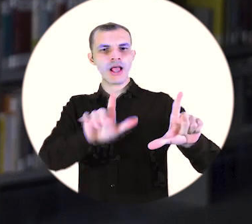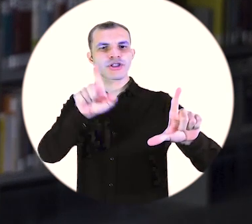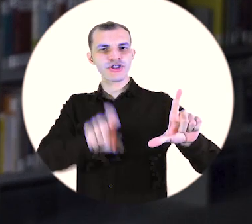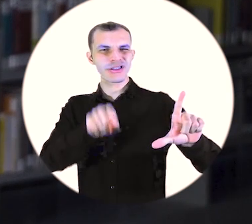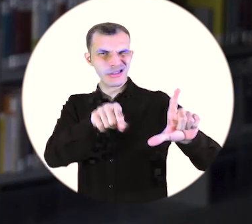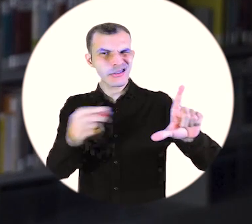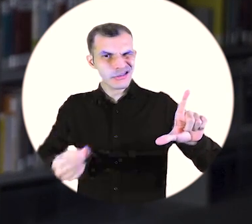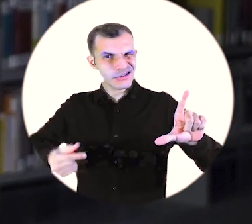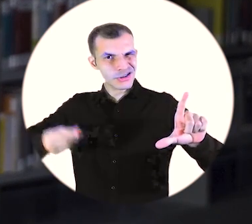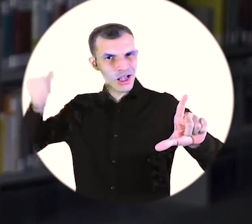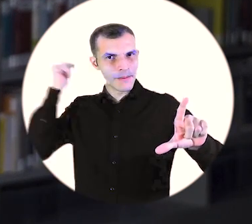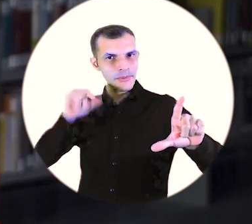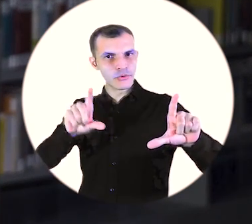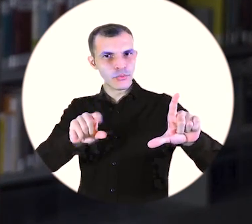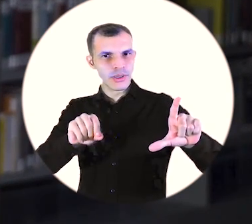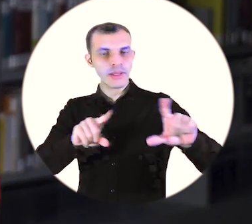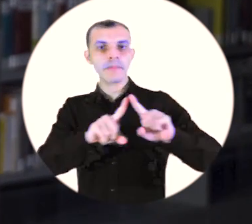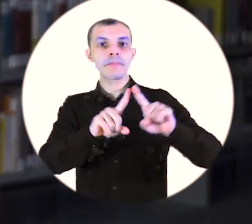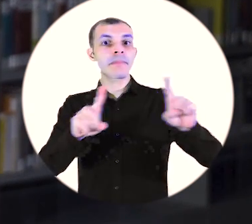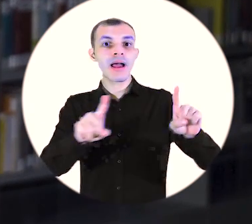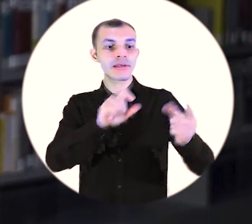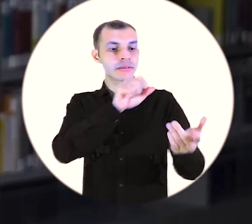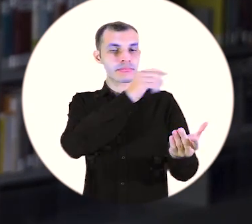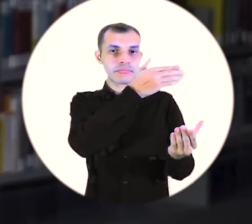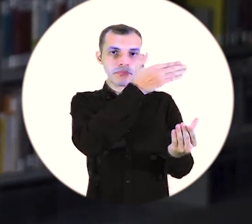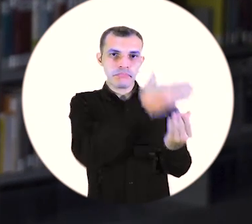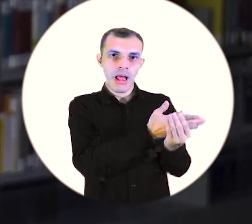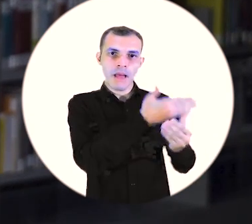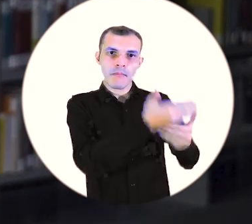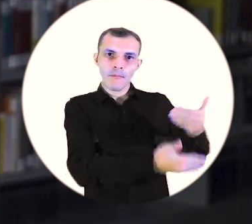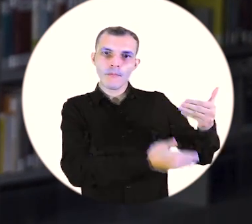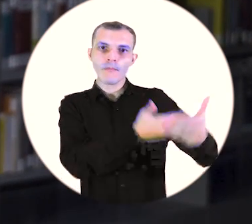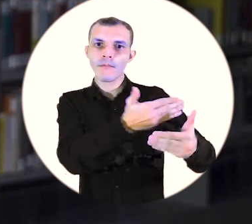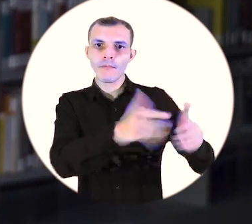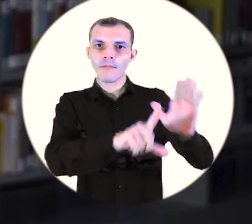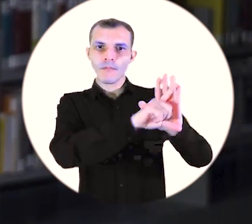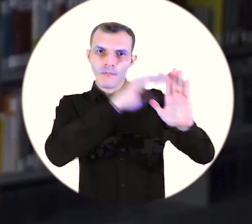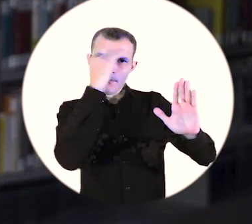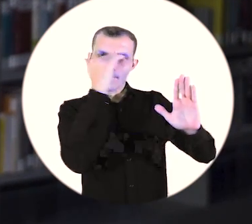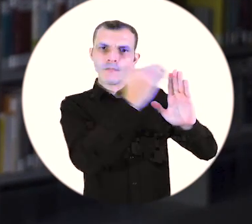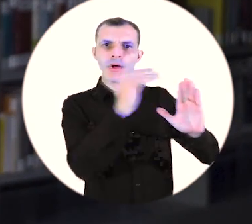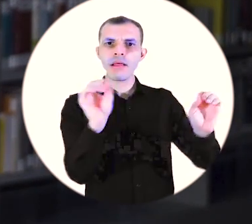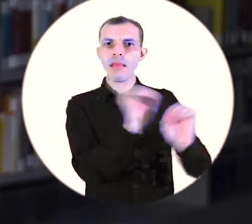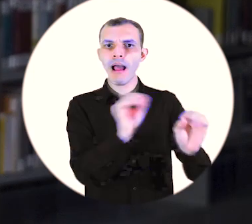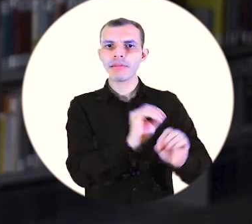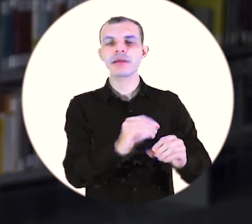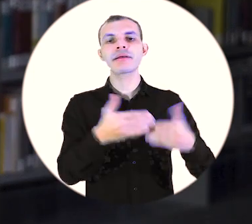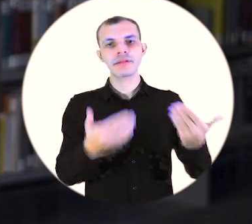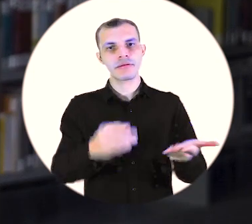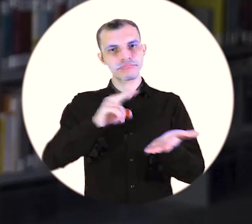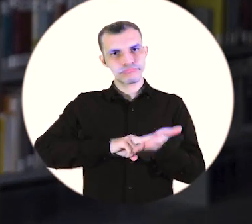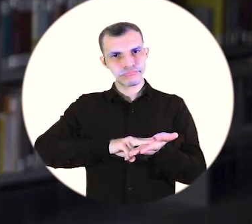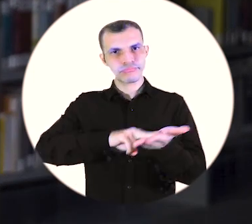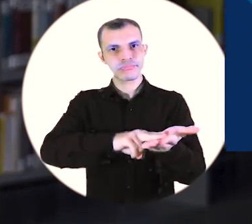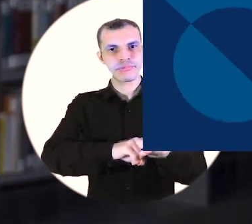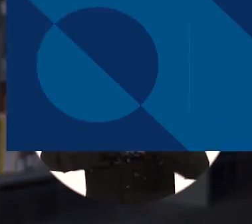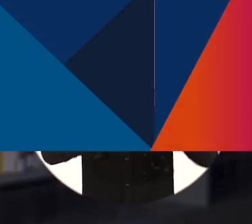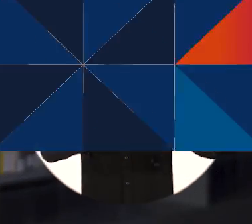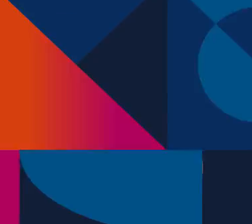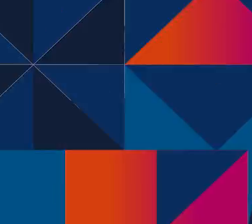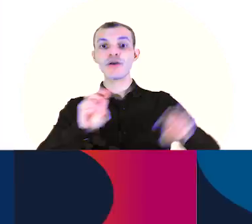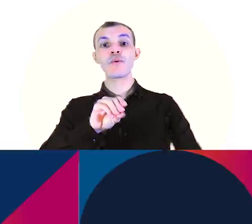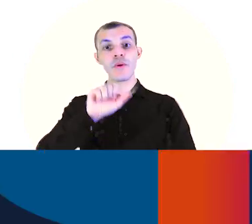plataforma X, o antigo Twitter, sem o devido processo legal. A nota pública foi divulgada no site da OAB Nacional.